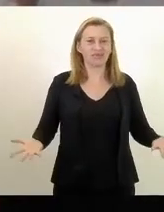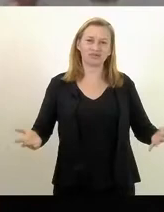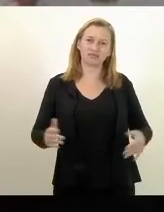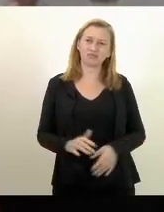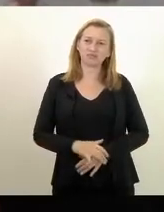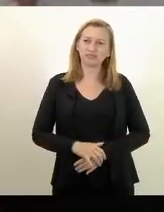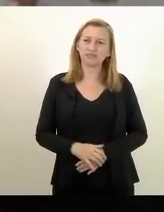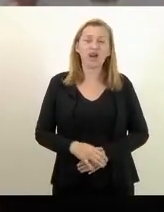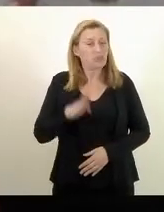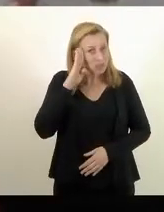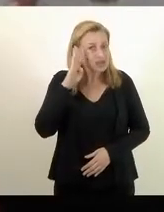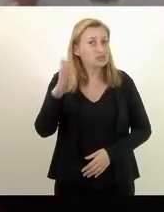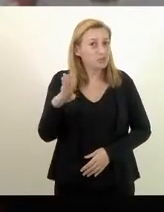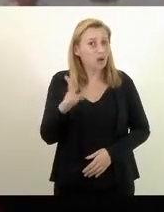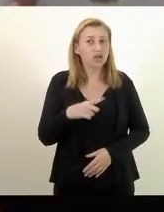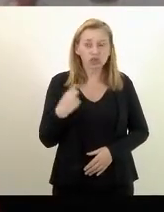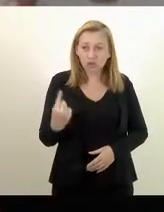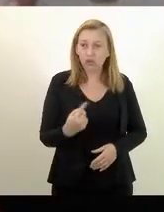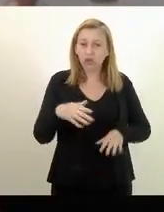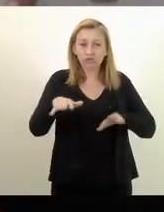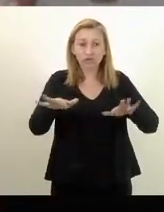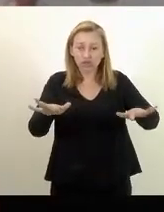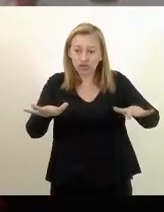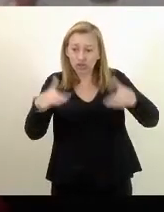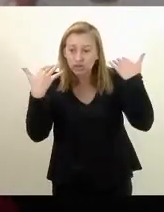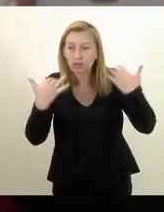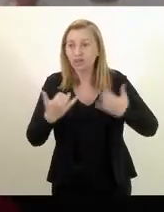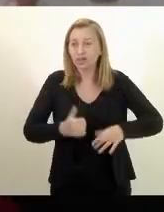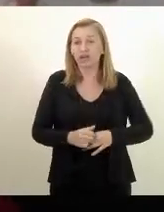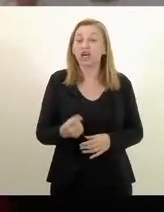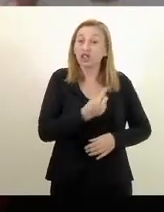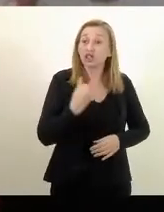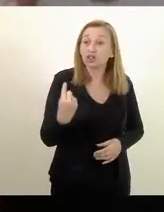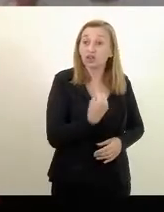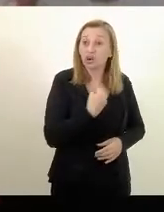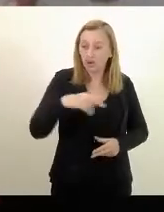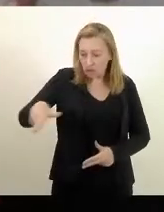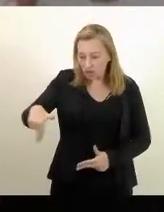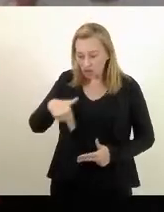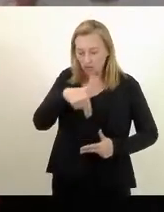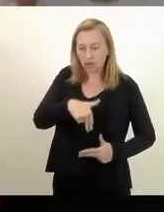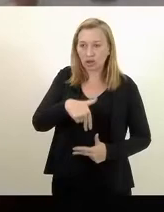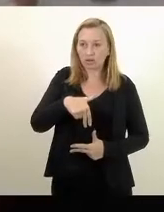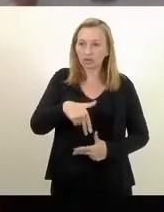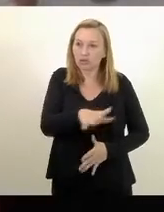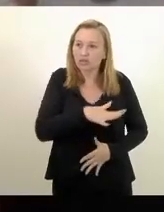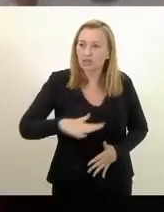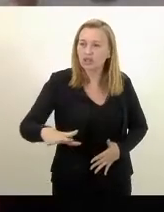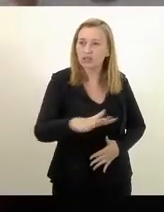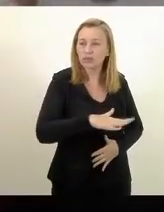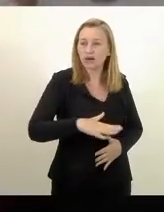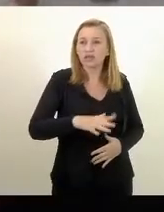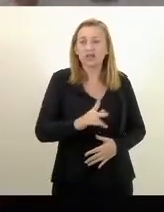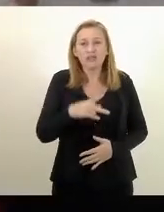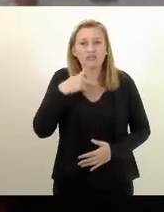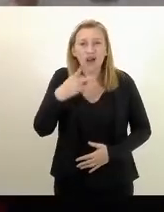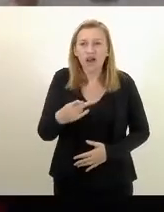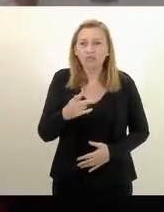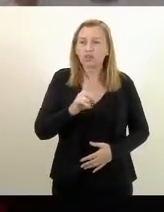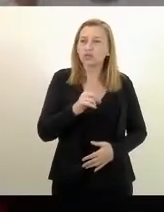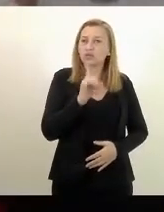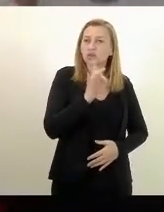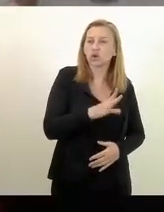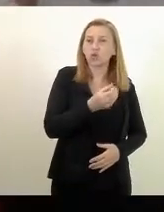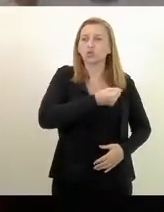e é fundamental que a gente chame a atenção e quando nós ocupamos esses espaços nós pautamos não só com